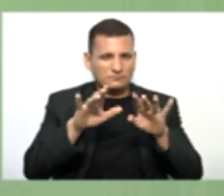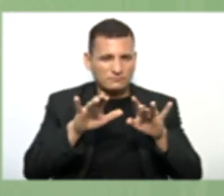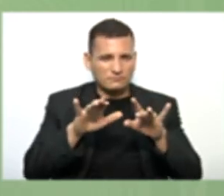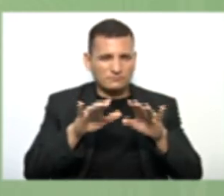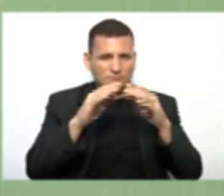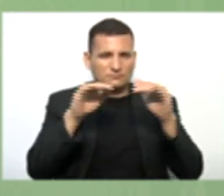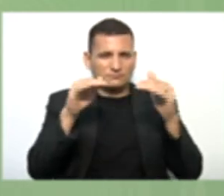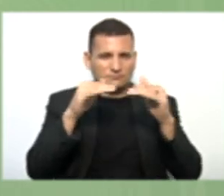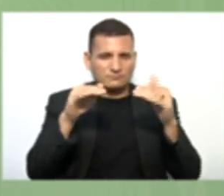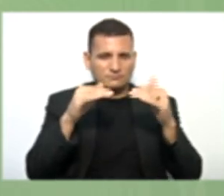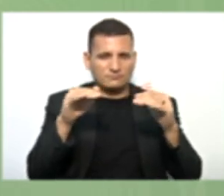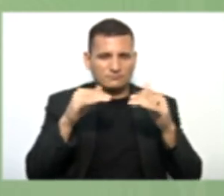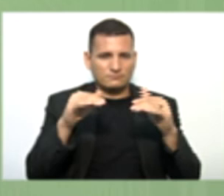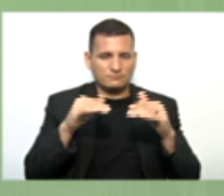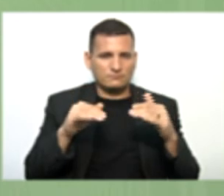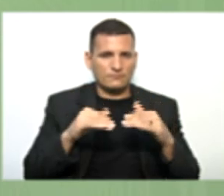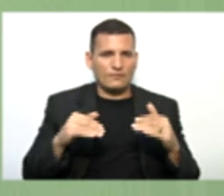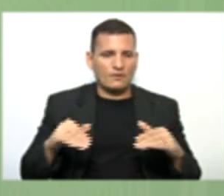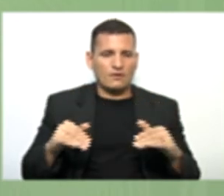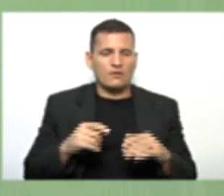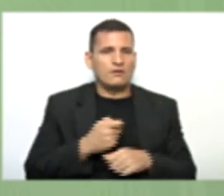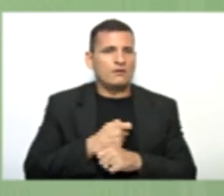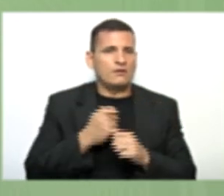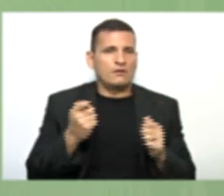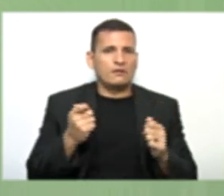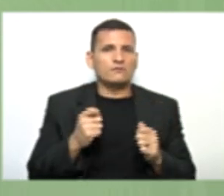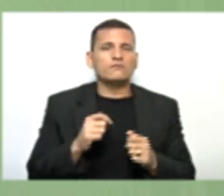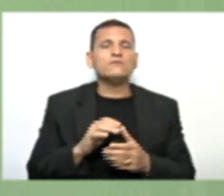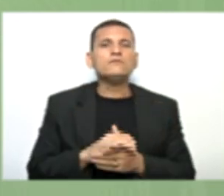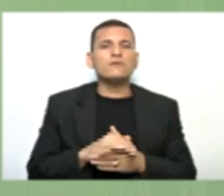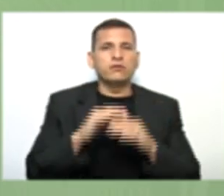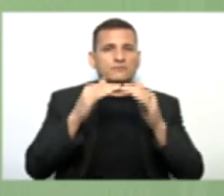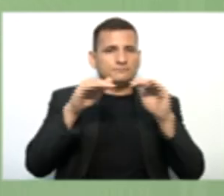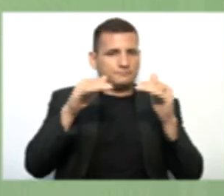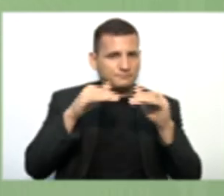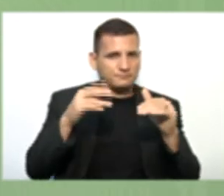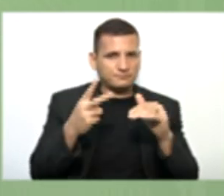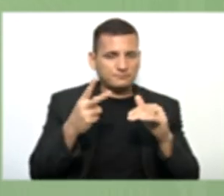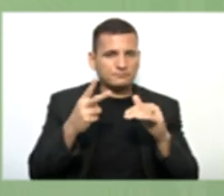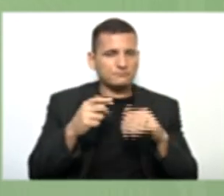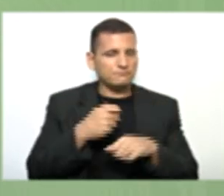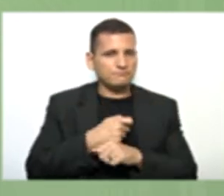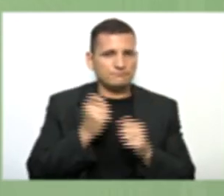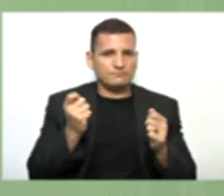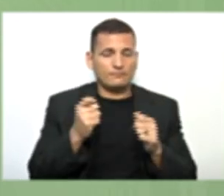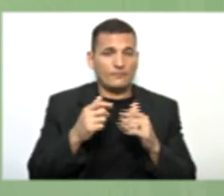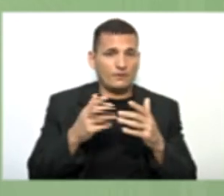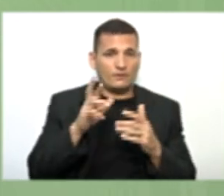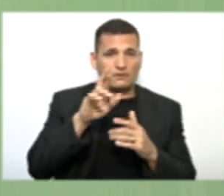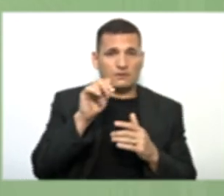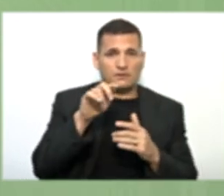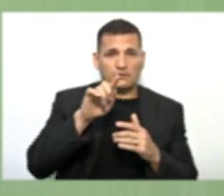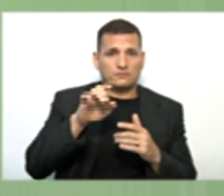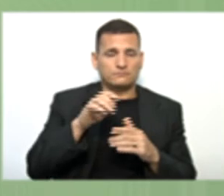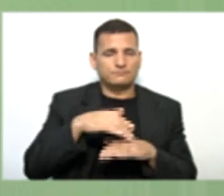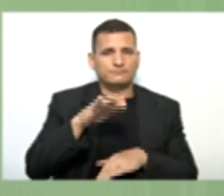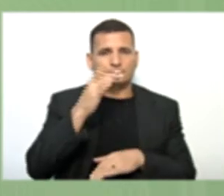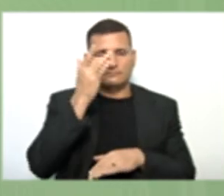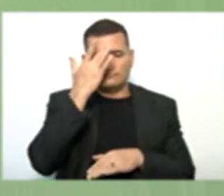forma, eu acredito que não daria fazer só apenas em 2 linhas, tão simples assim. Até se tivesse, range é mais fácil de utilizar, tá